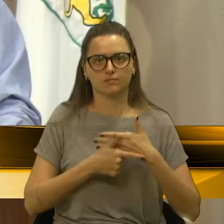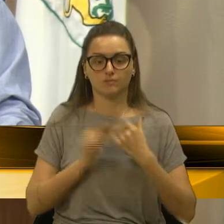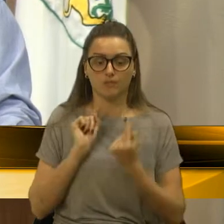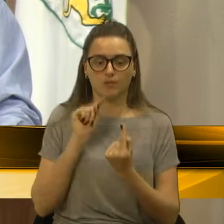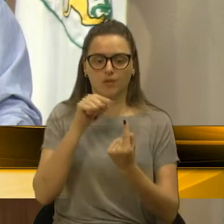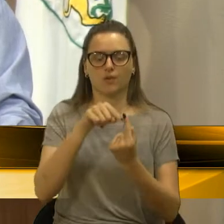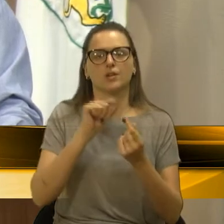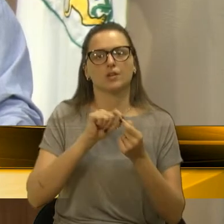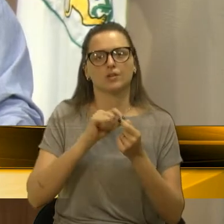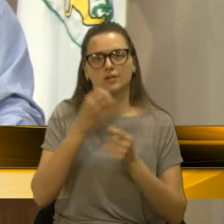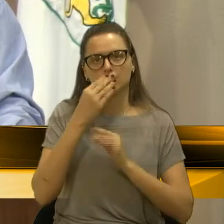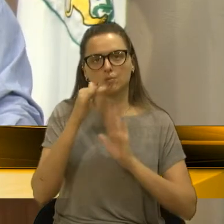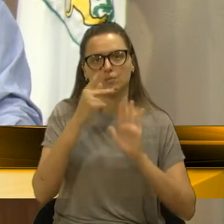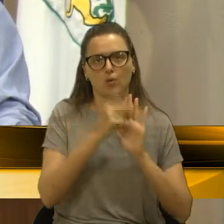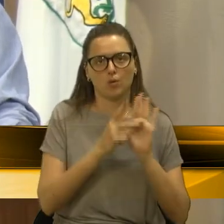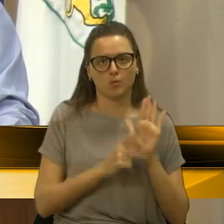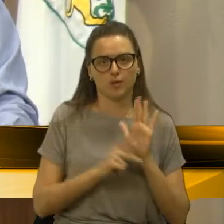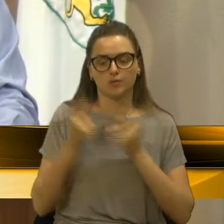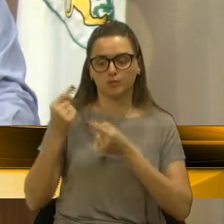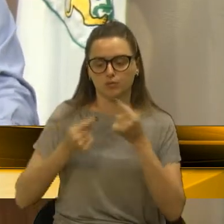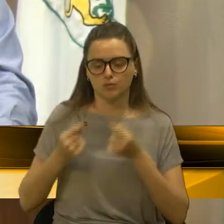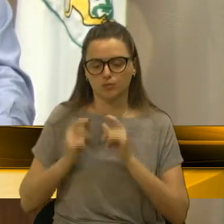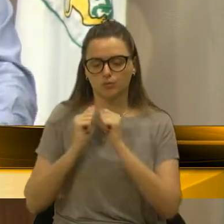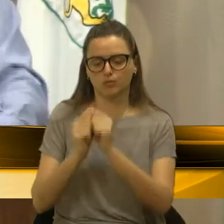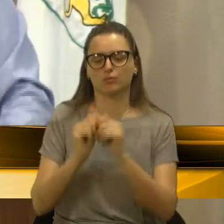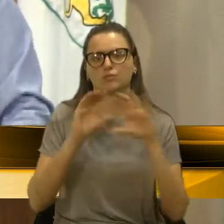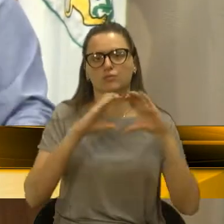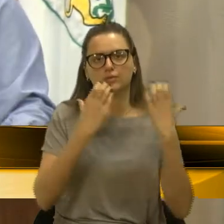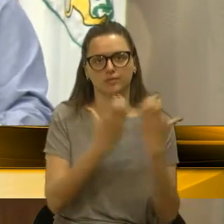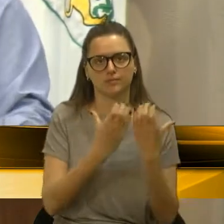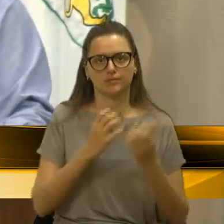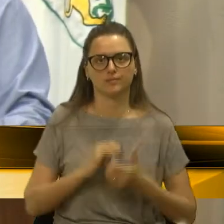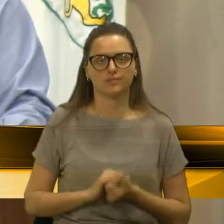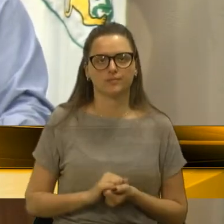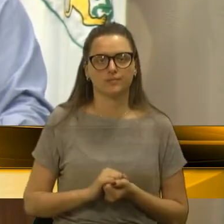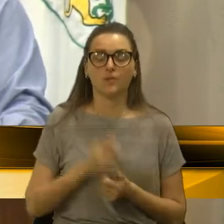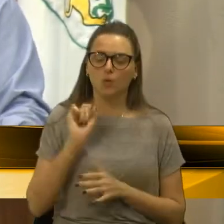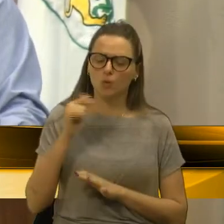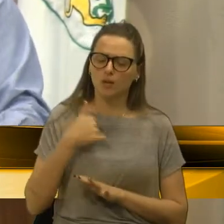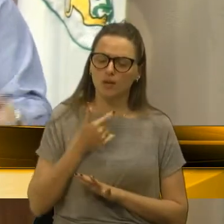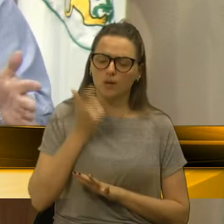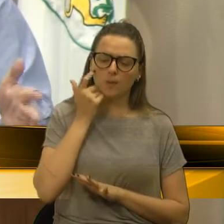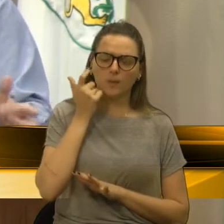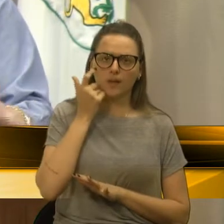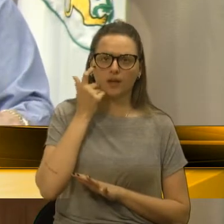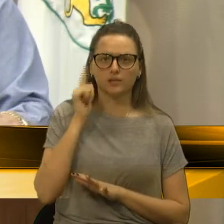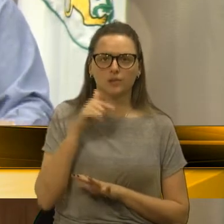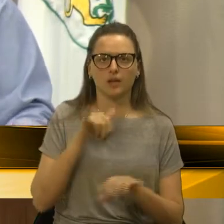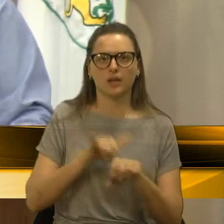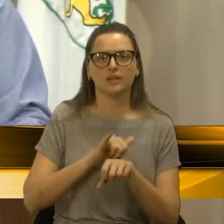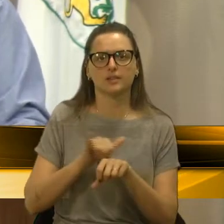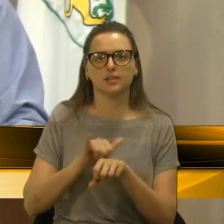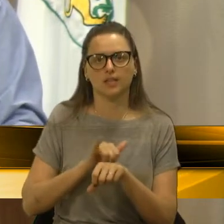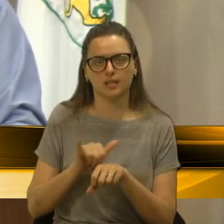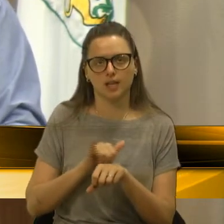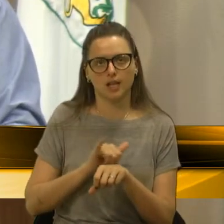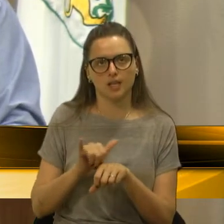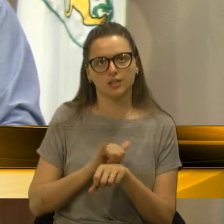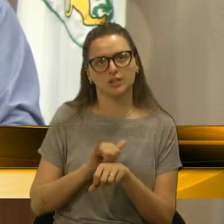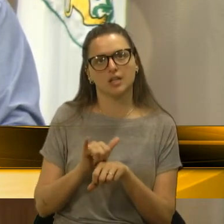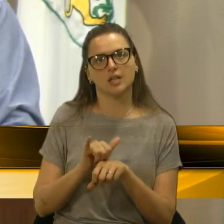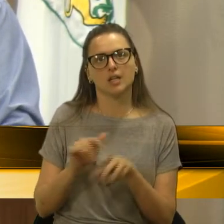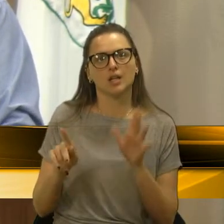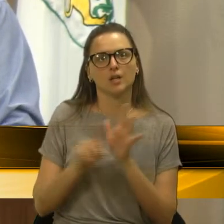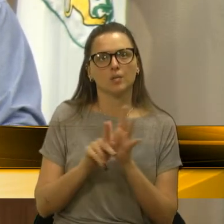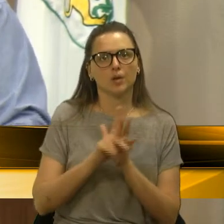fazermos um bom plano discutido com a comunidade. Então, o que me parece aqui, assim, a estratégia que está colocada de parte da